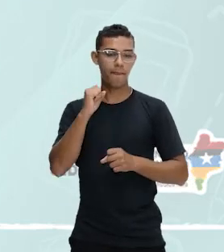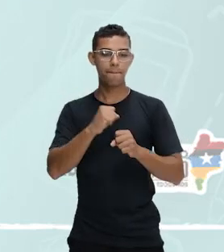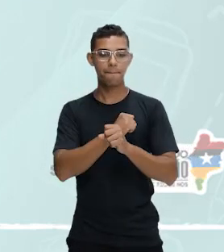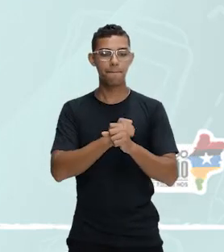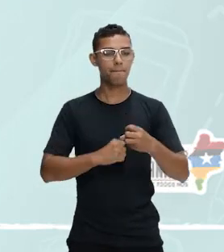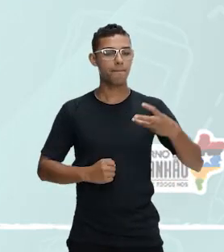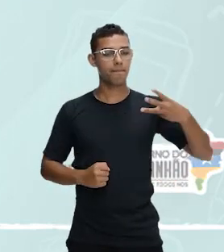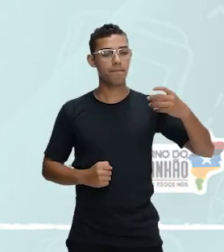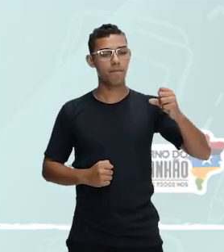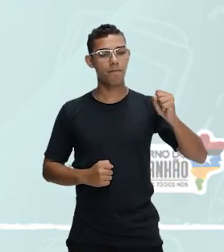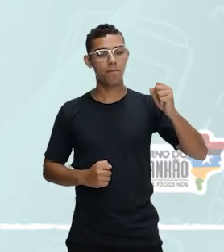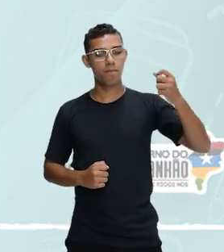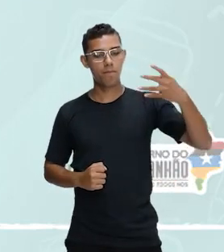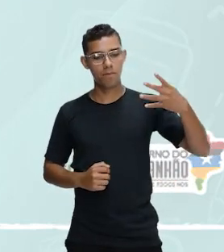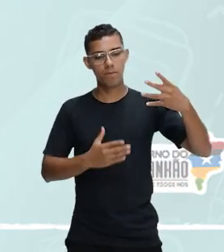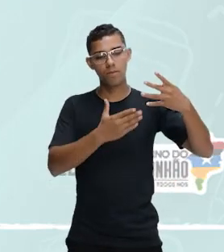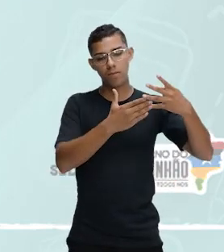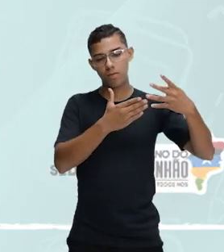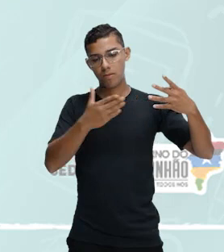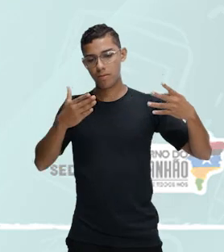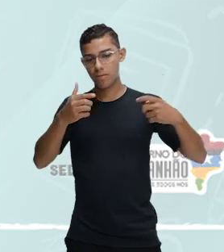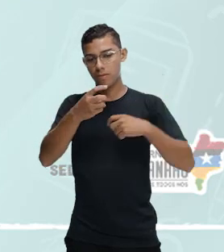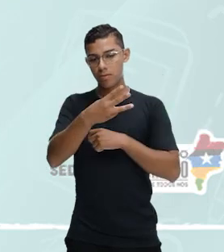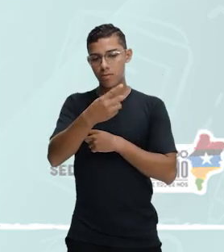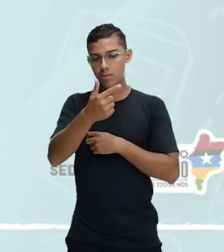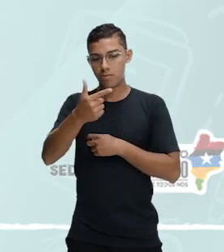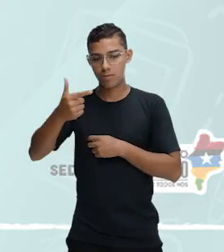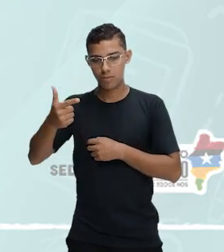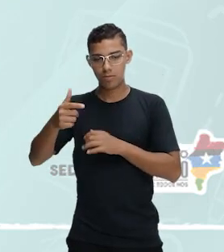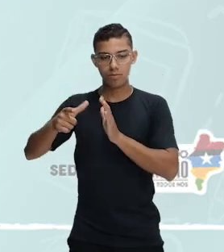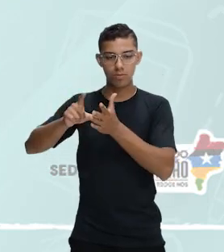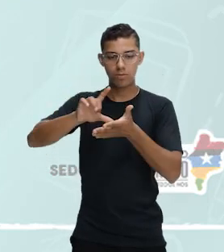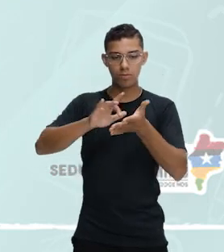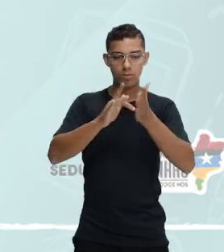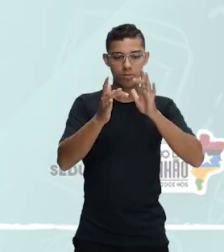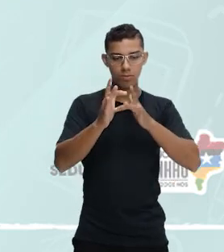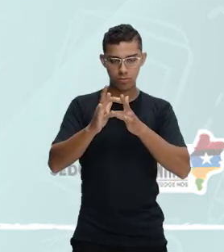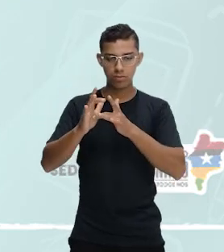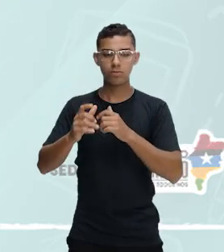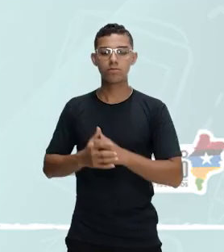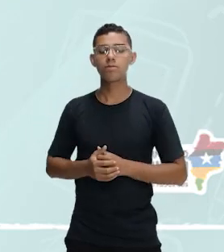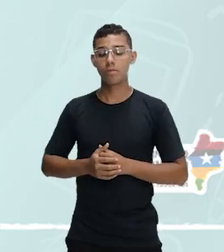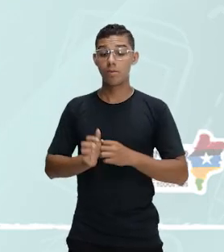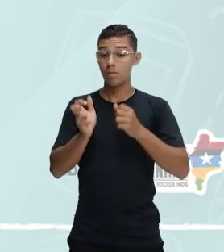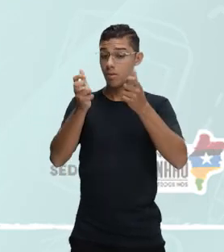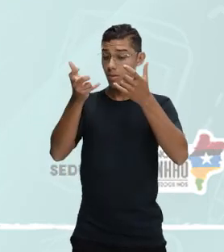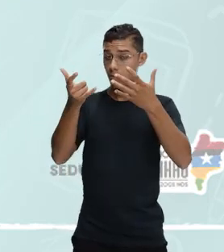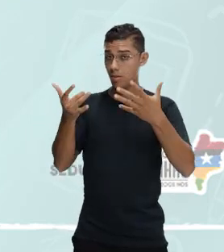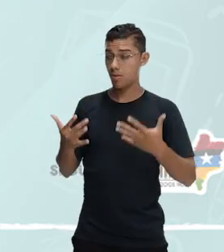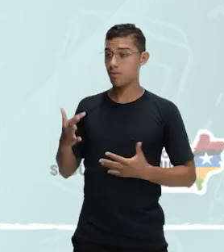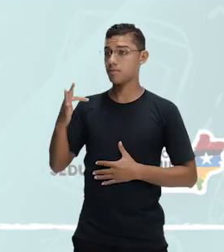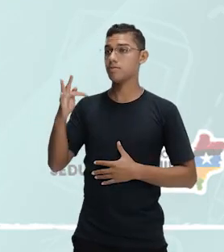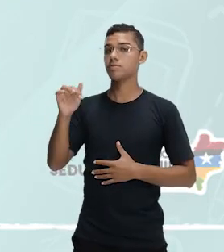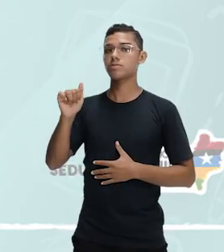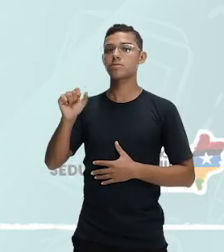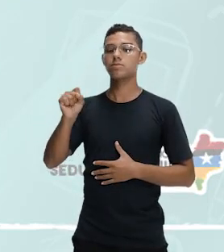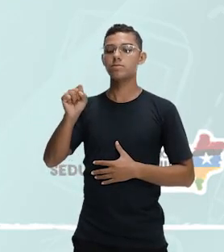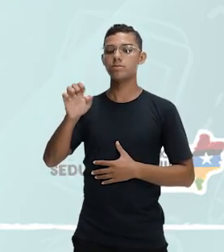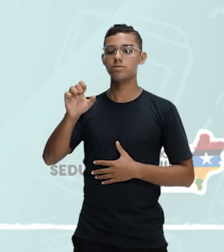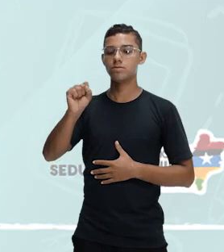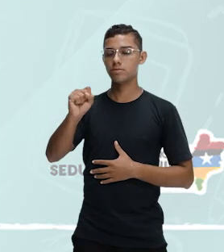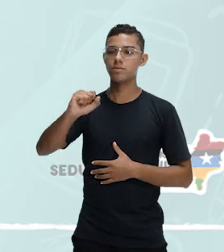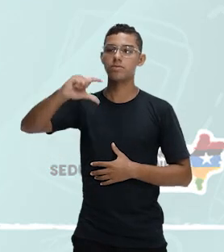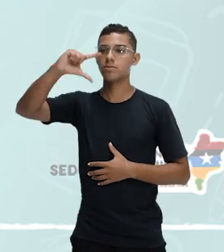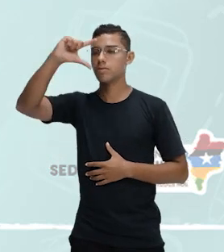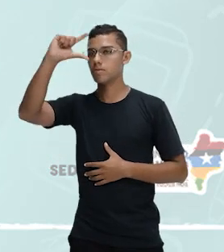entre 384 a 322 anos antes de Cristo. Okay? Ele explicou que as fases